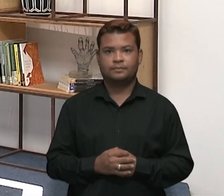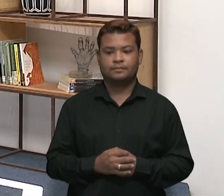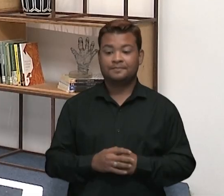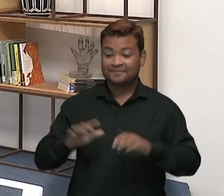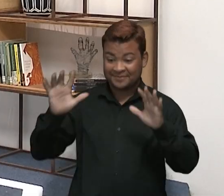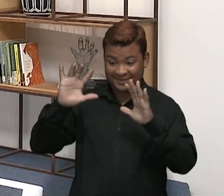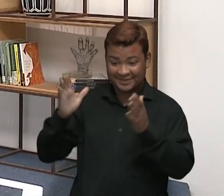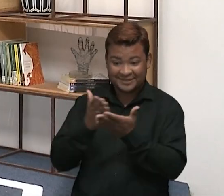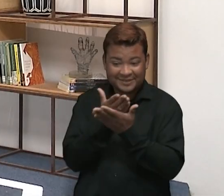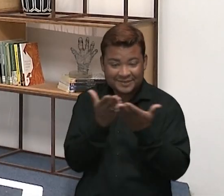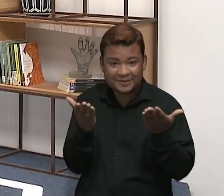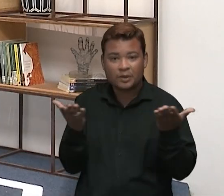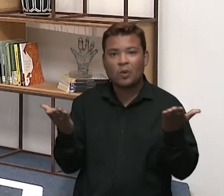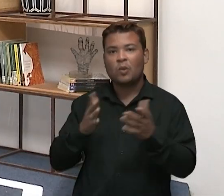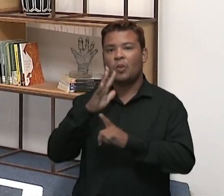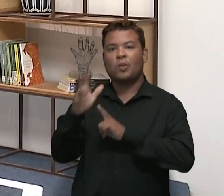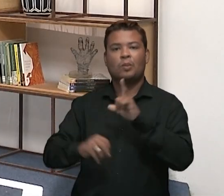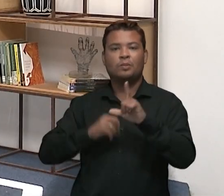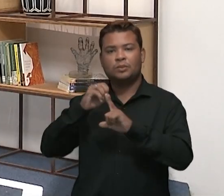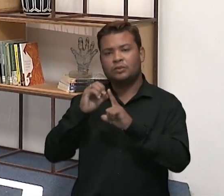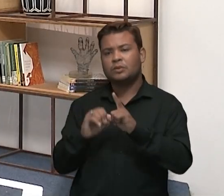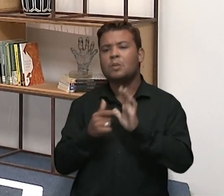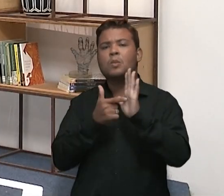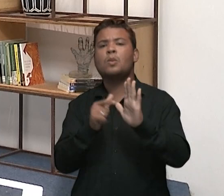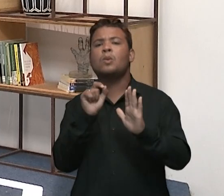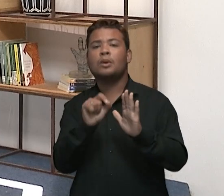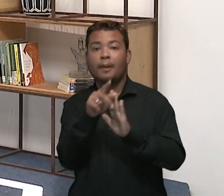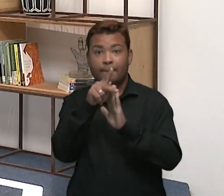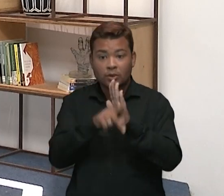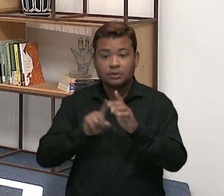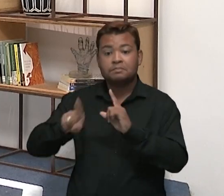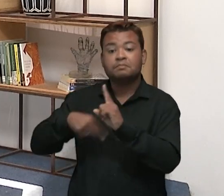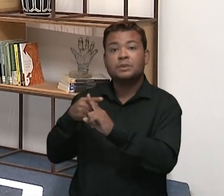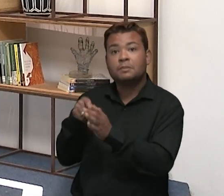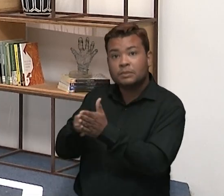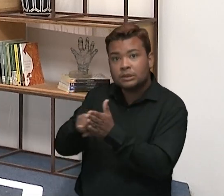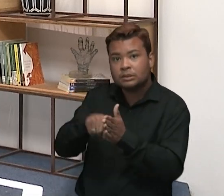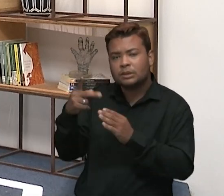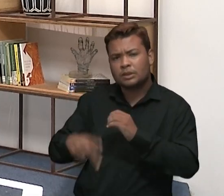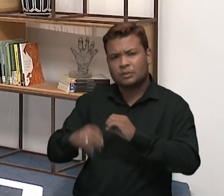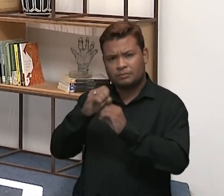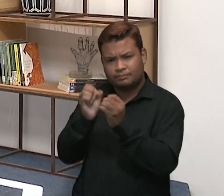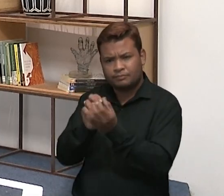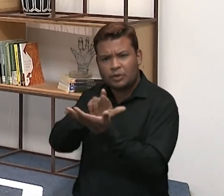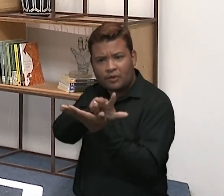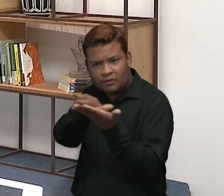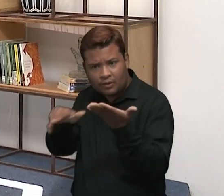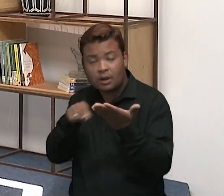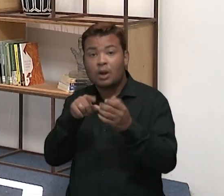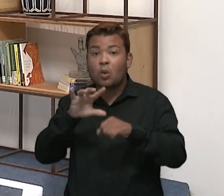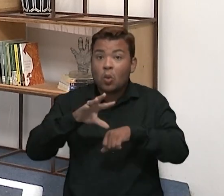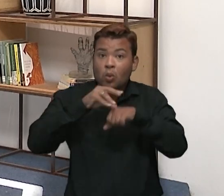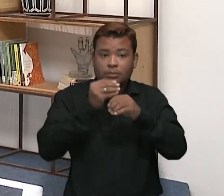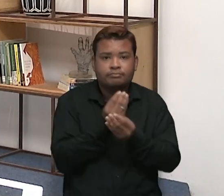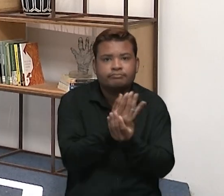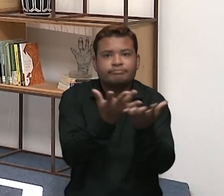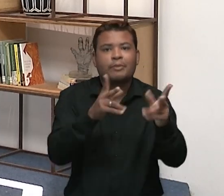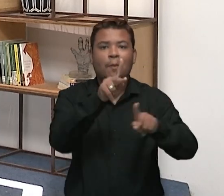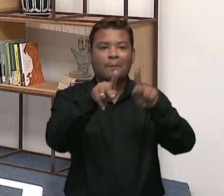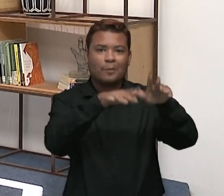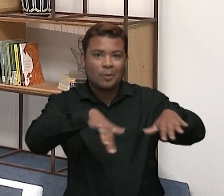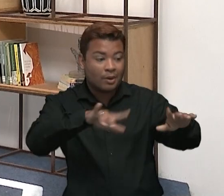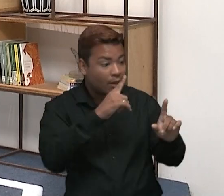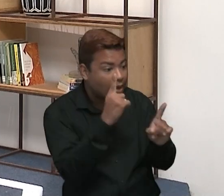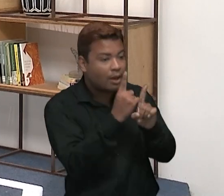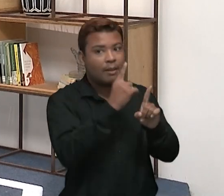olá pessoal, no programa de hoje vamos conhecer projetos e pesquisas da UFG que facilitam o acesso da população ao